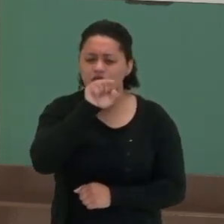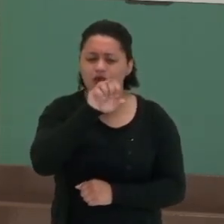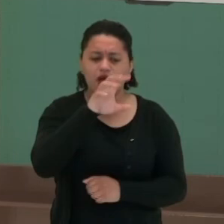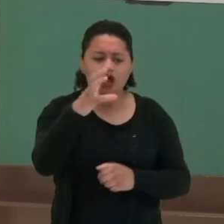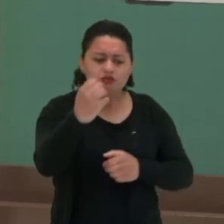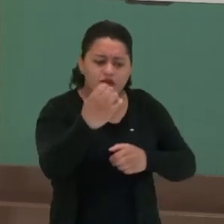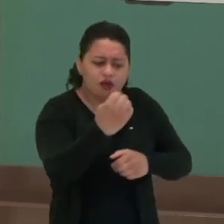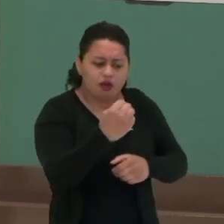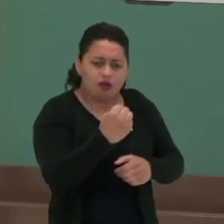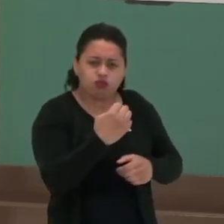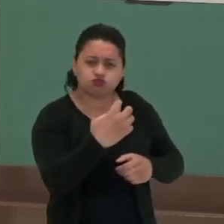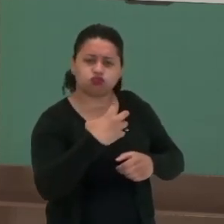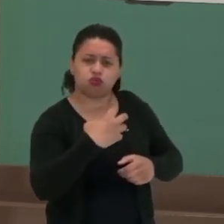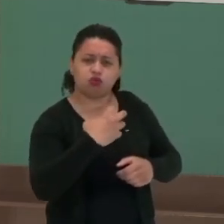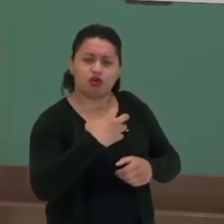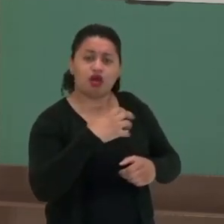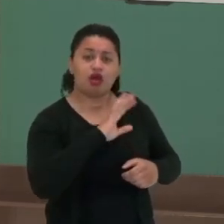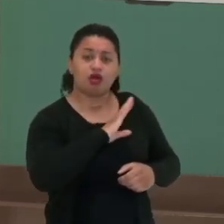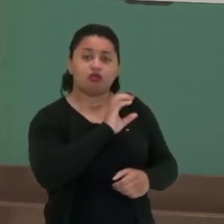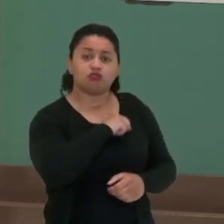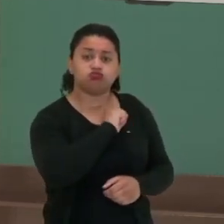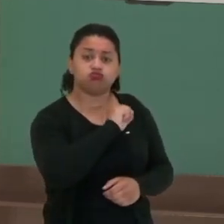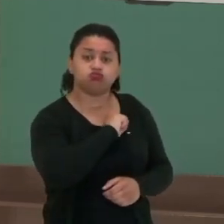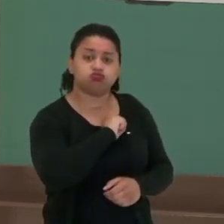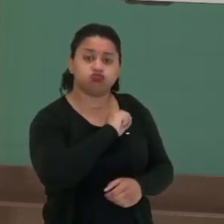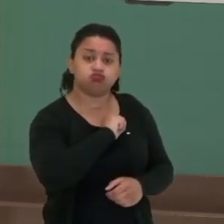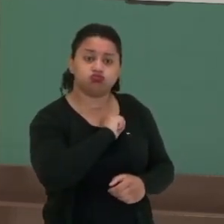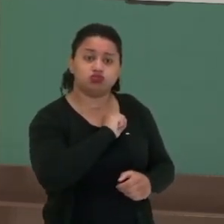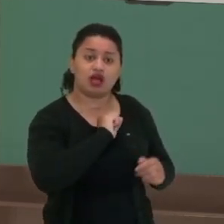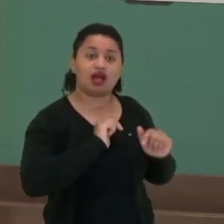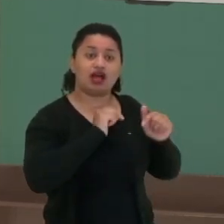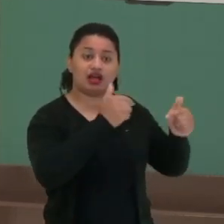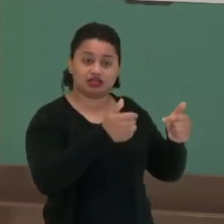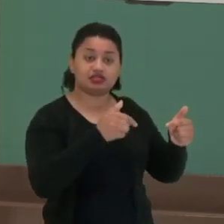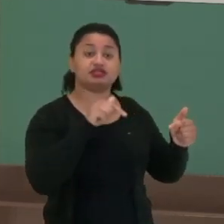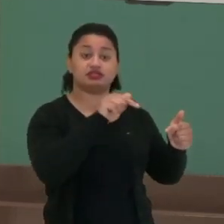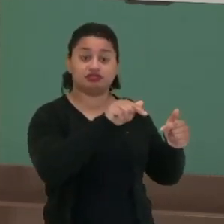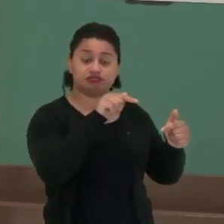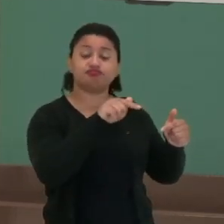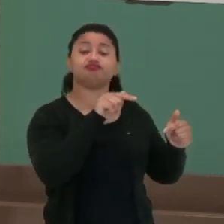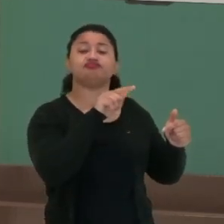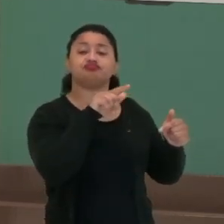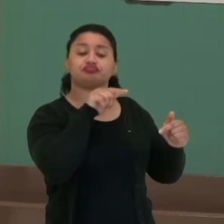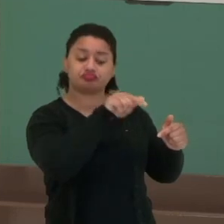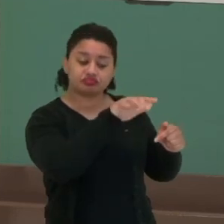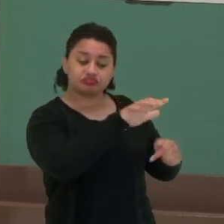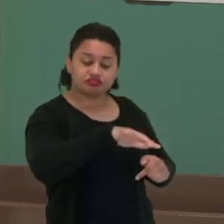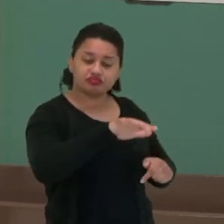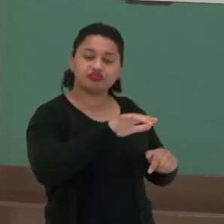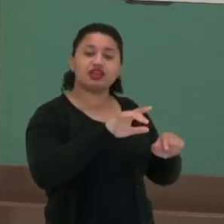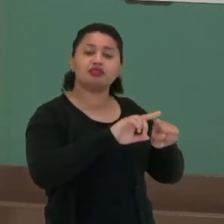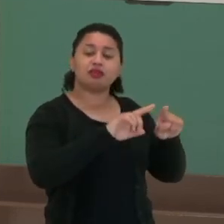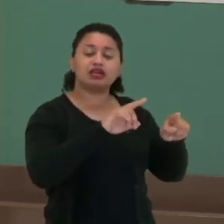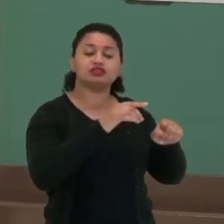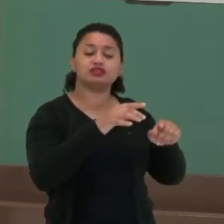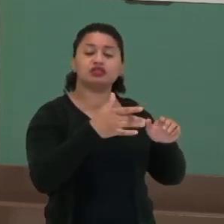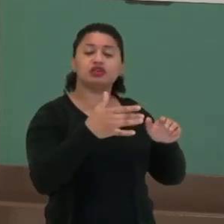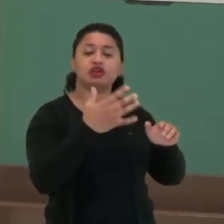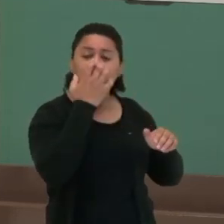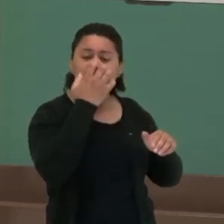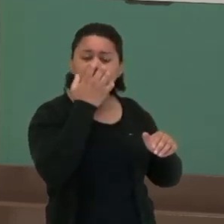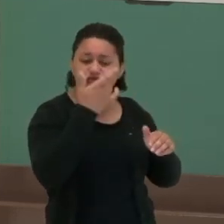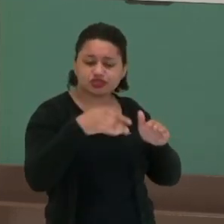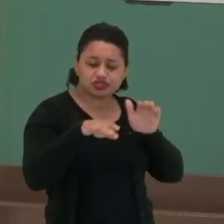de você. E o teu coração começou a bater mais rápido. É uma ação do sistema nervoso simpático. Mas quando o cachorro chegou, ele